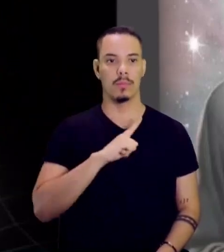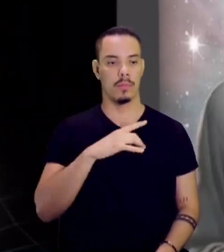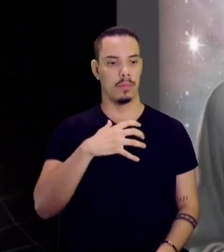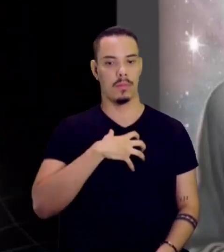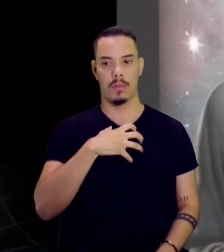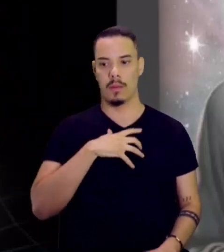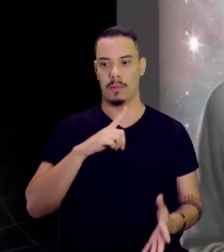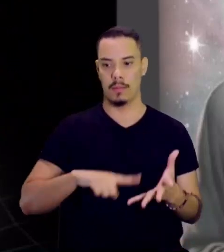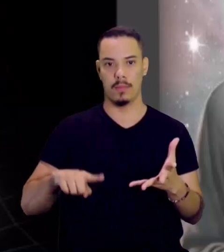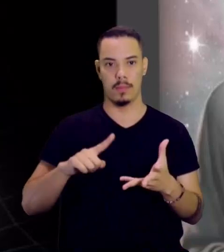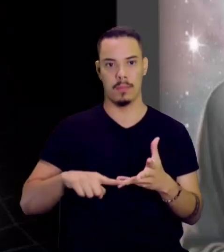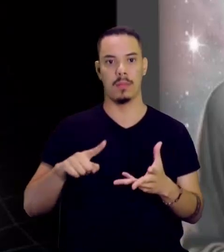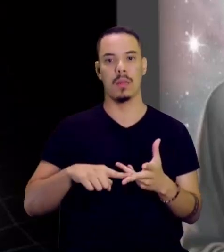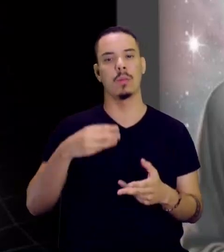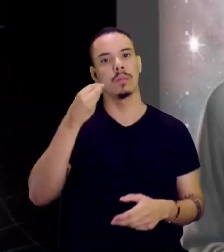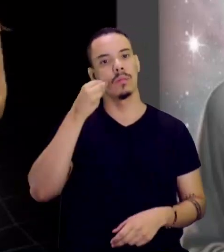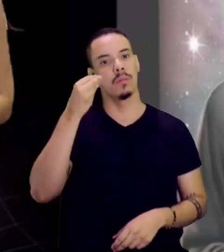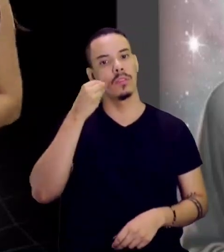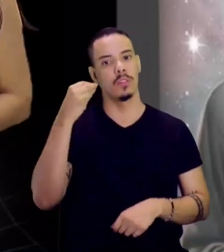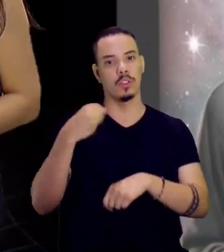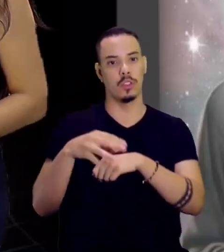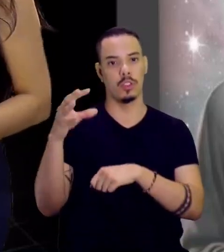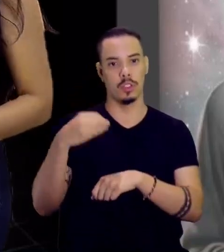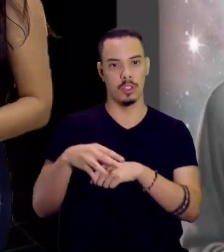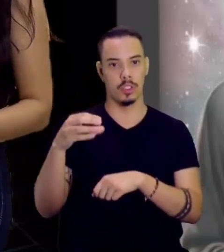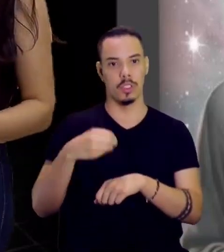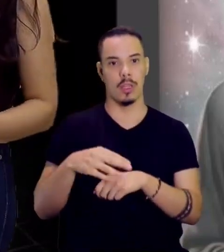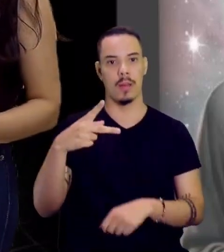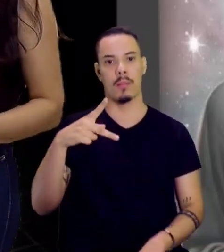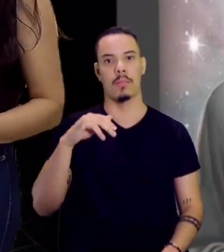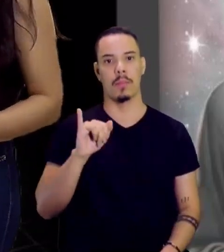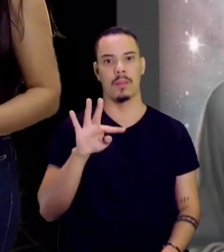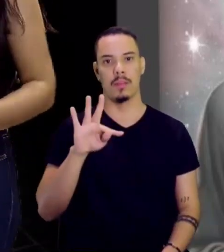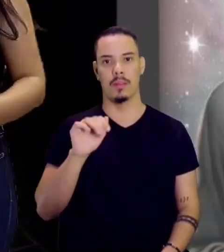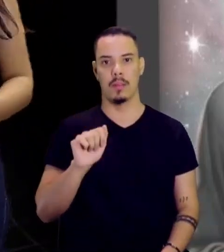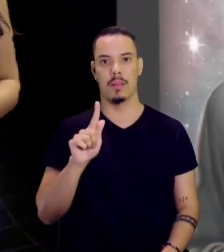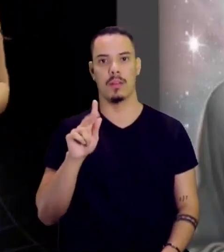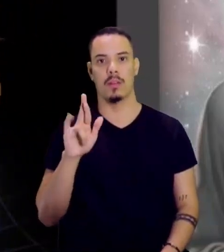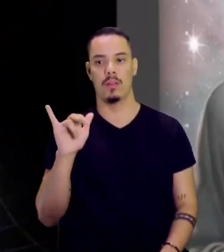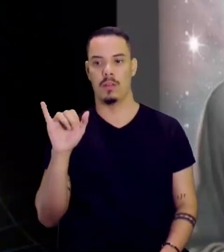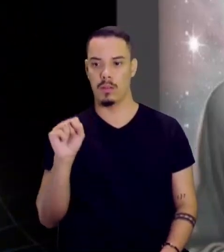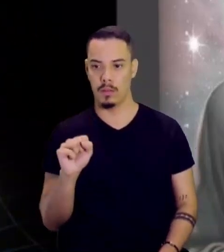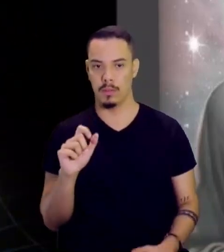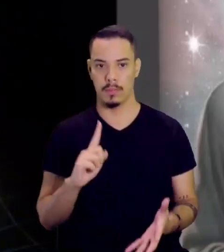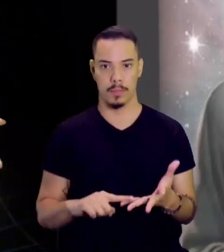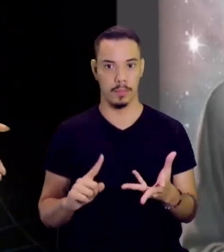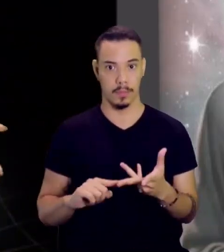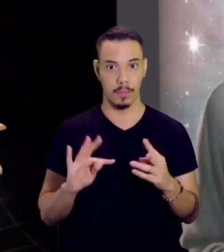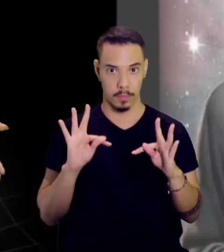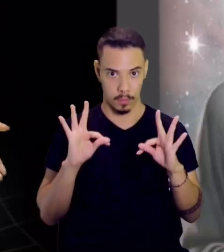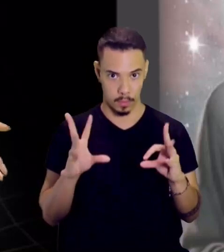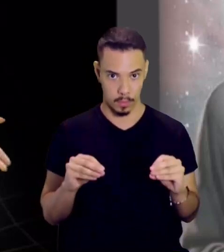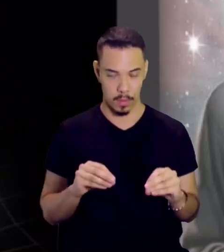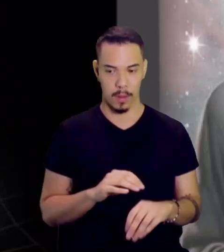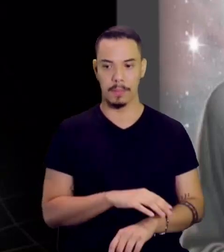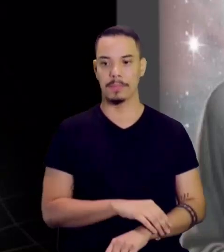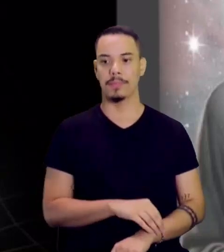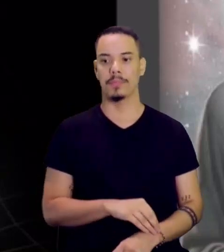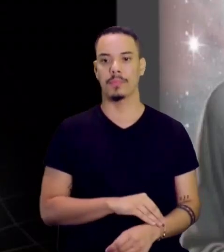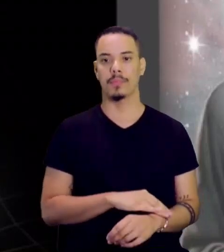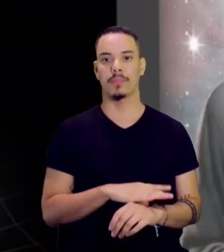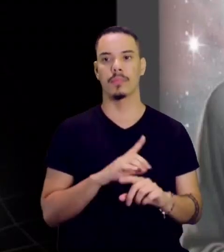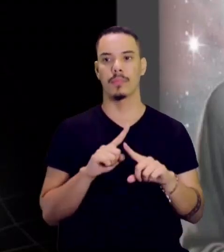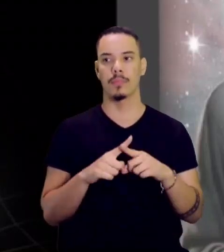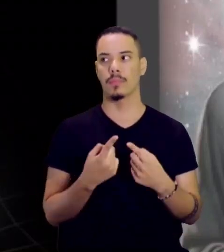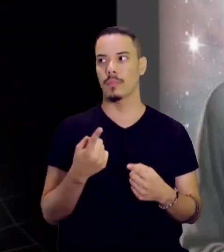maneiras. Eu tento até dar umas dicas diferentes, igual dos números pitagóricos, para ficar fazendo cálculo, né? Bom, mas nós vimos lá, se liga